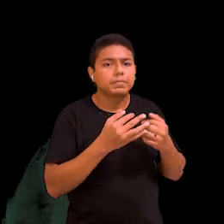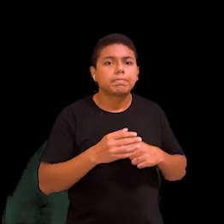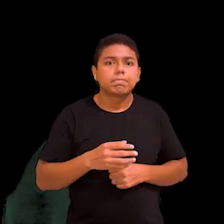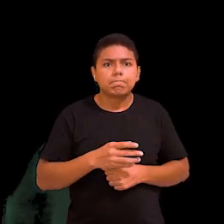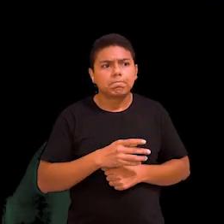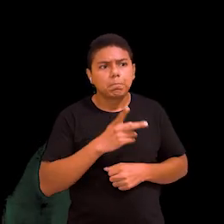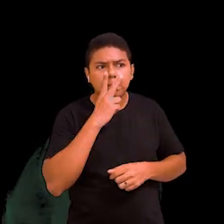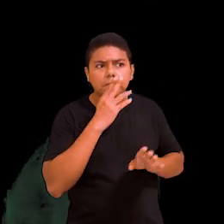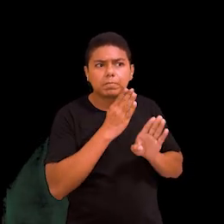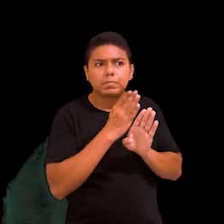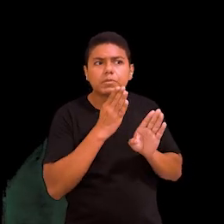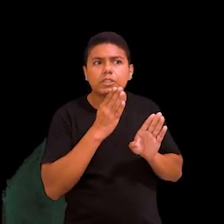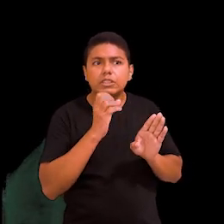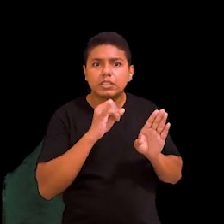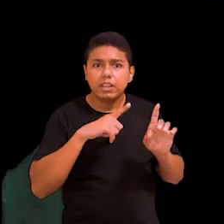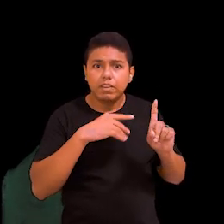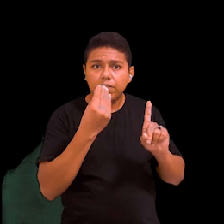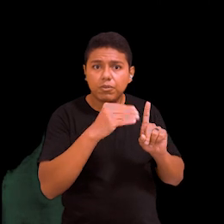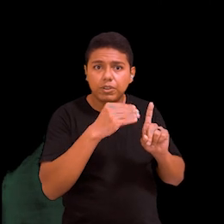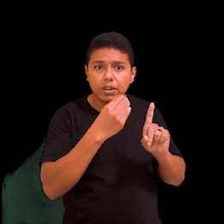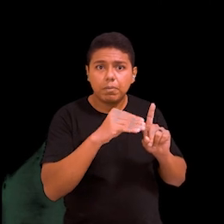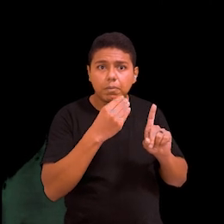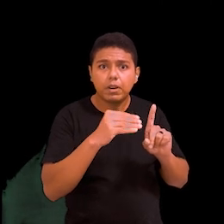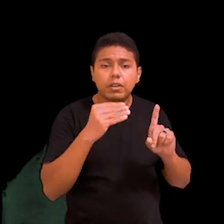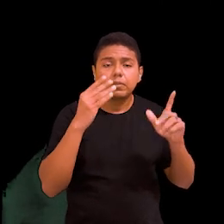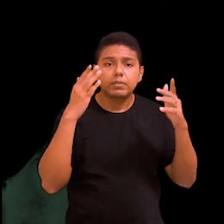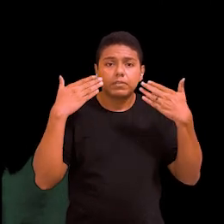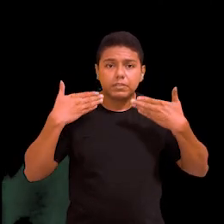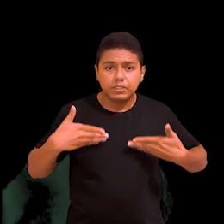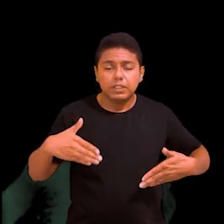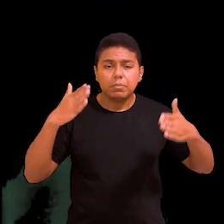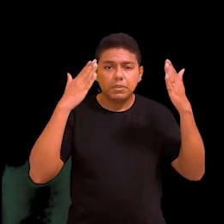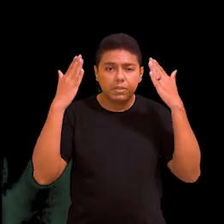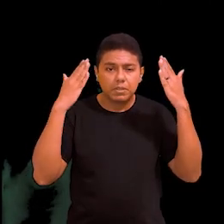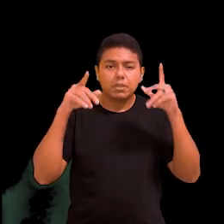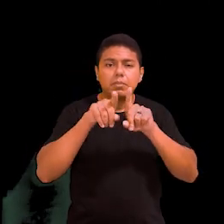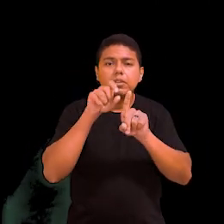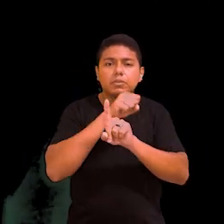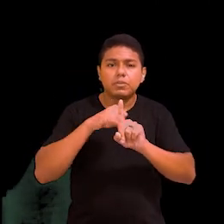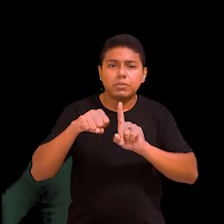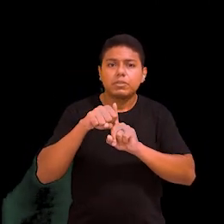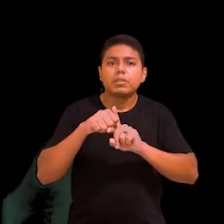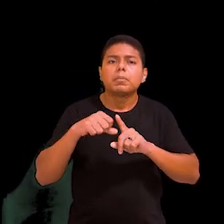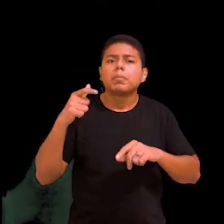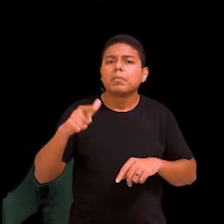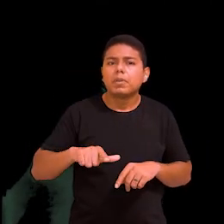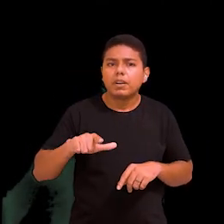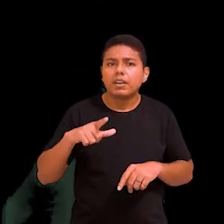família, reconhecer condições de risco e vulnerabilidade física, psíquica e